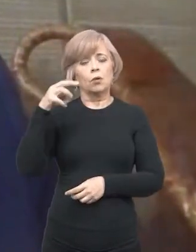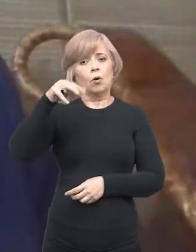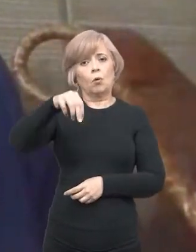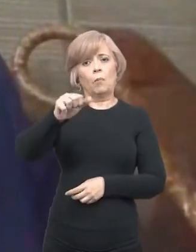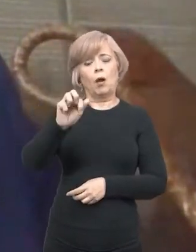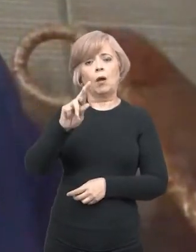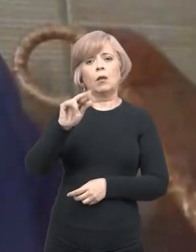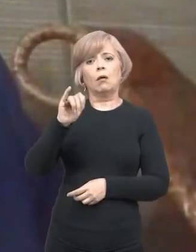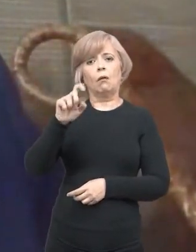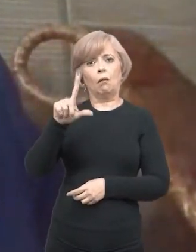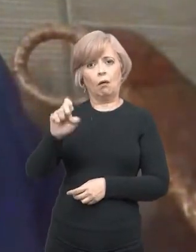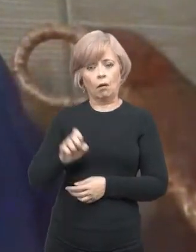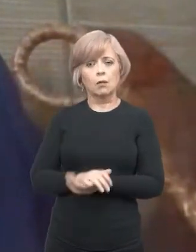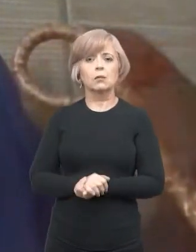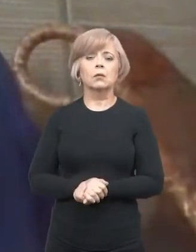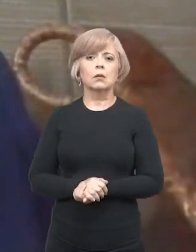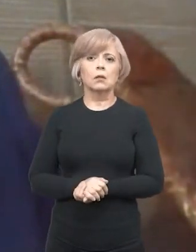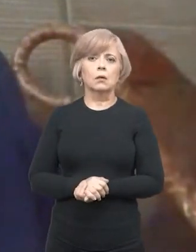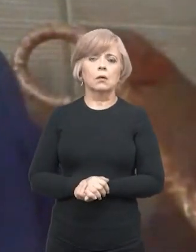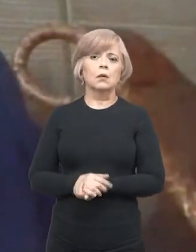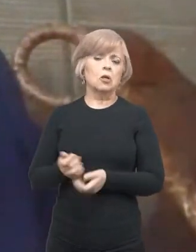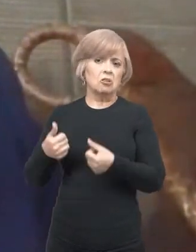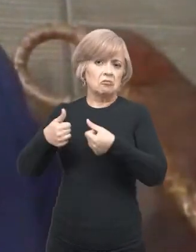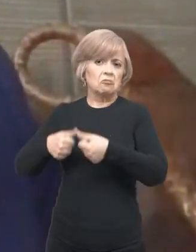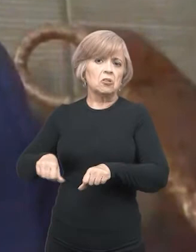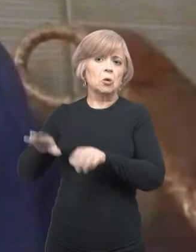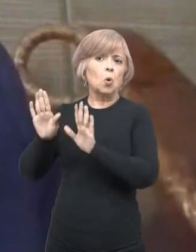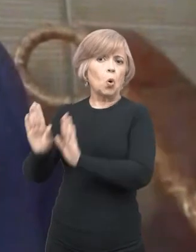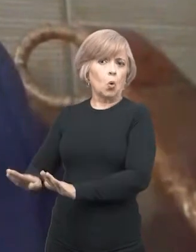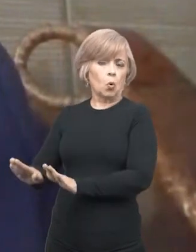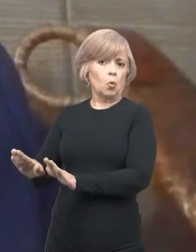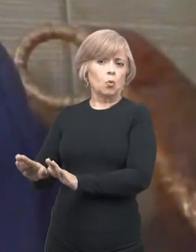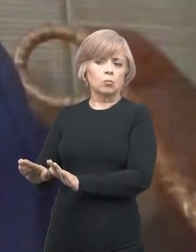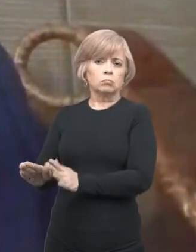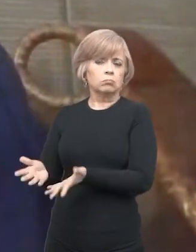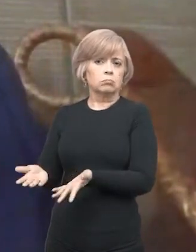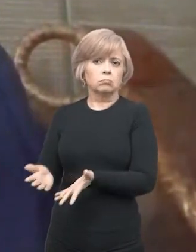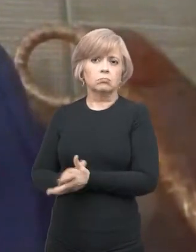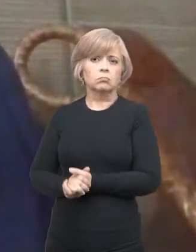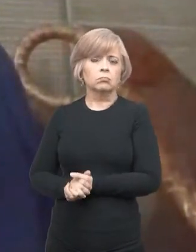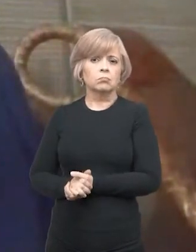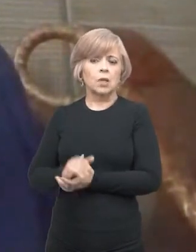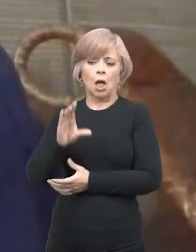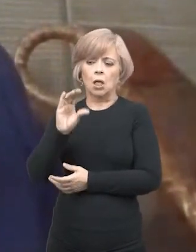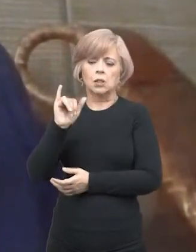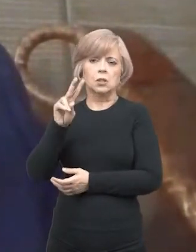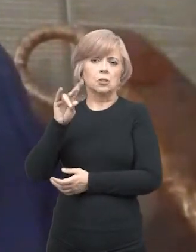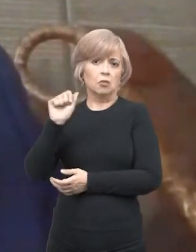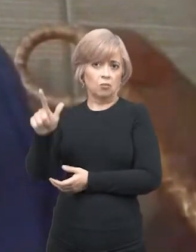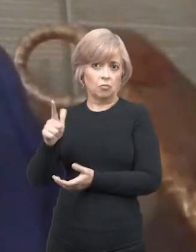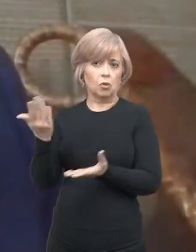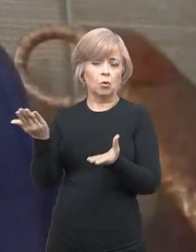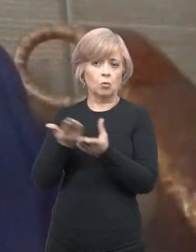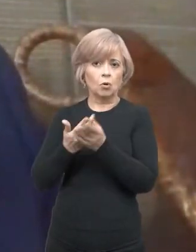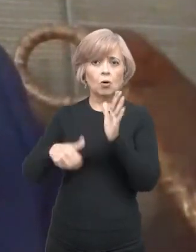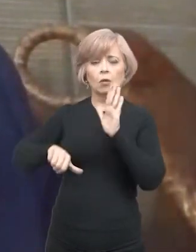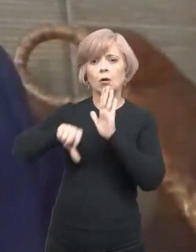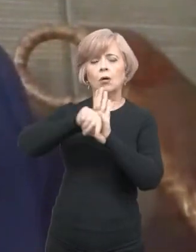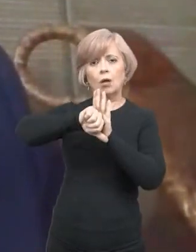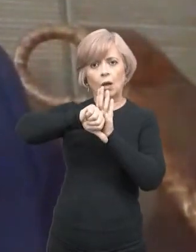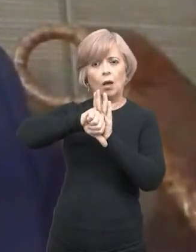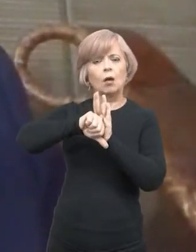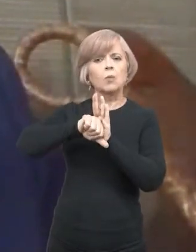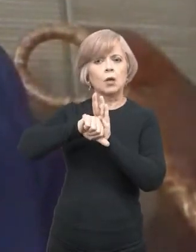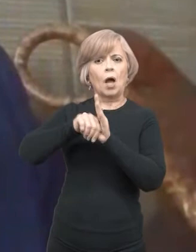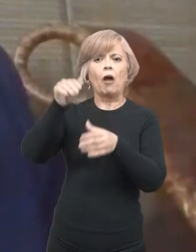vereadora Marielle, onde se verificou, até mesmo com